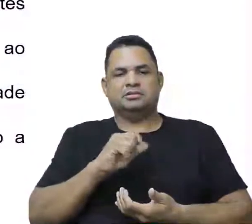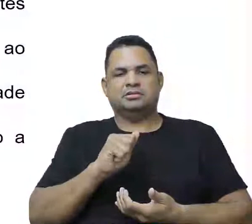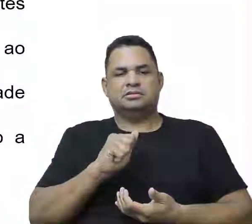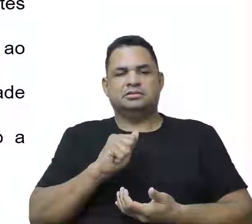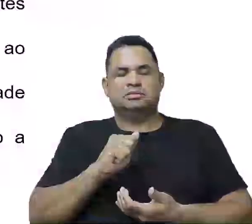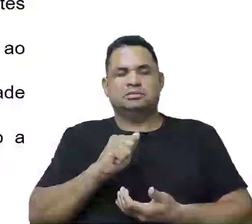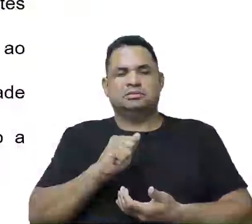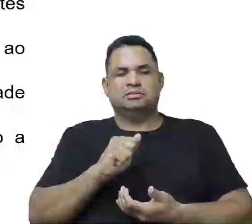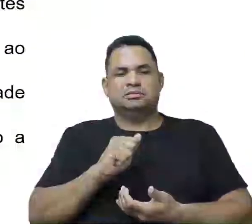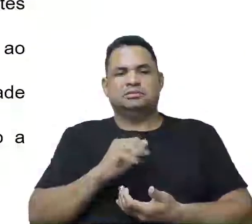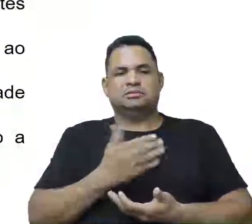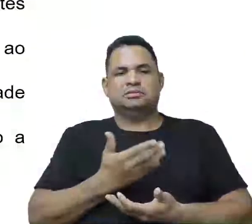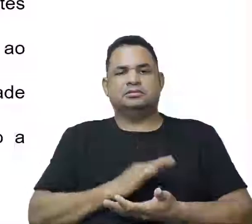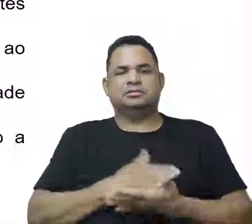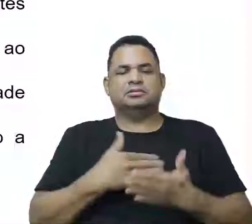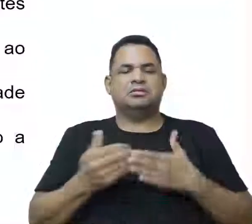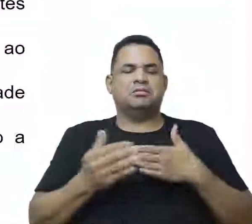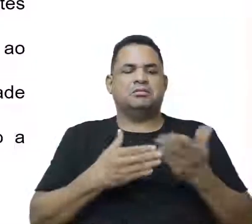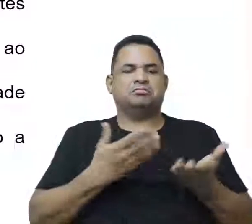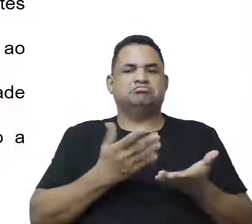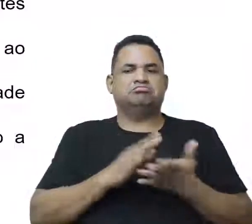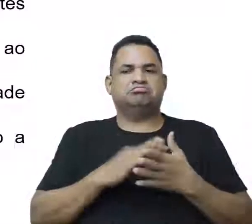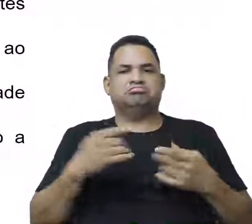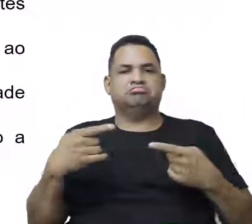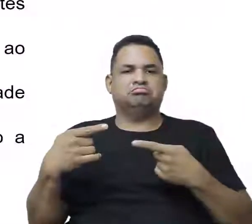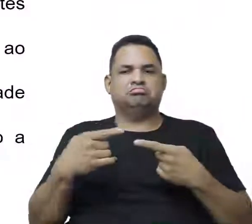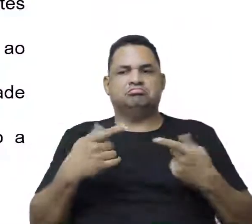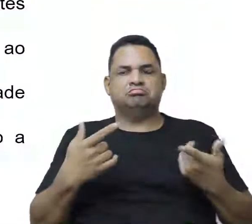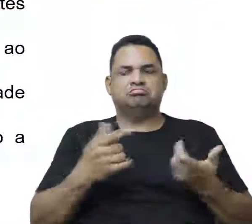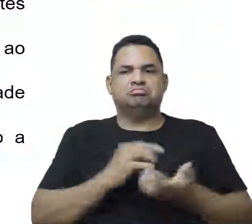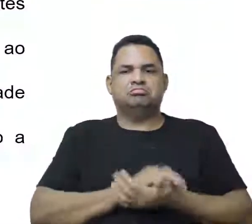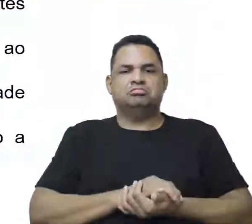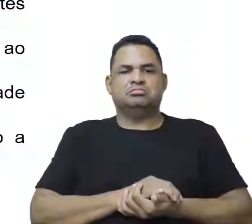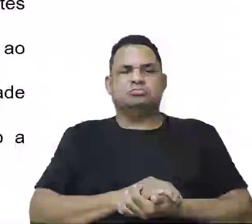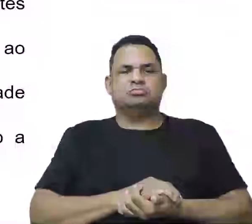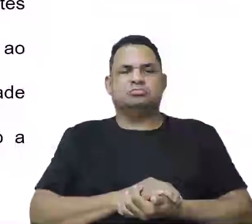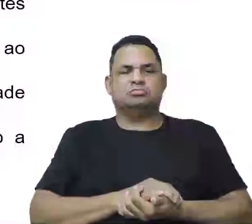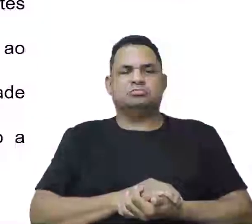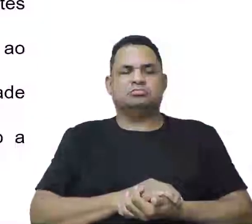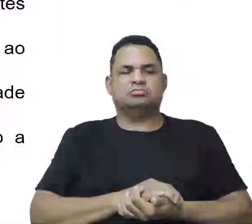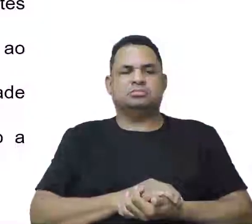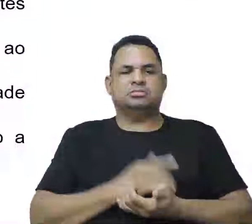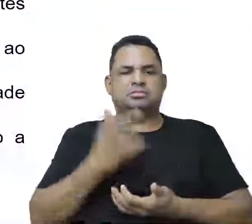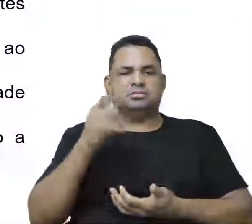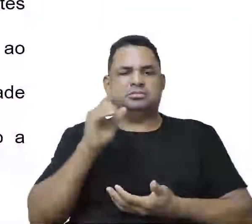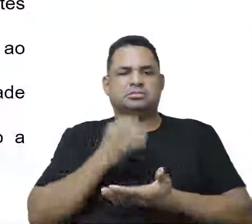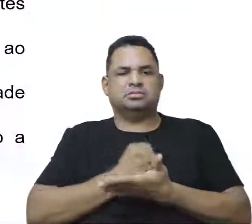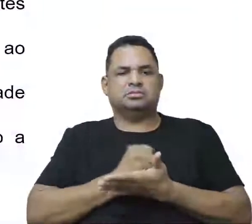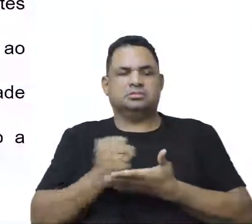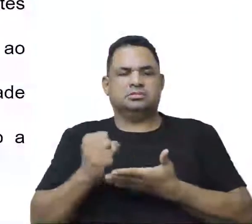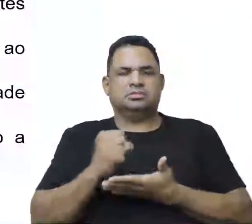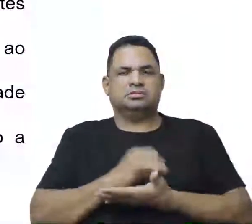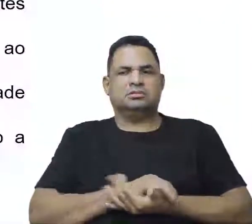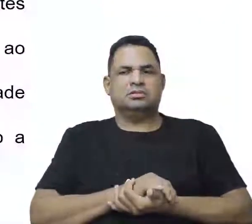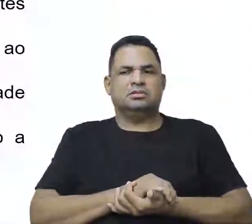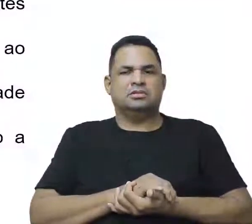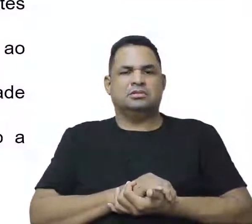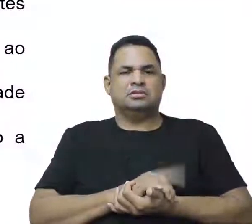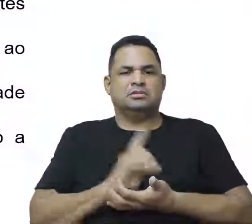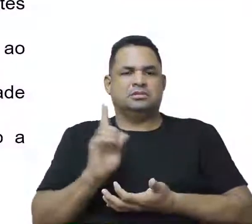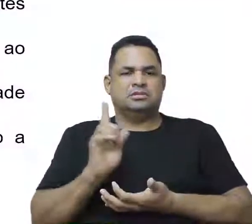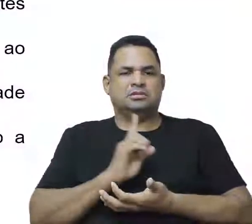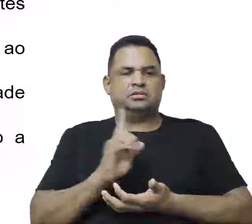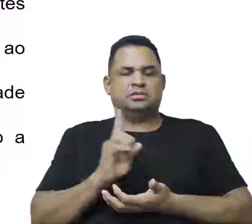prática do exercício por qualquer indivíduo relacionada à promoção de saúde, eu já consigo eliminar essa, né? Não